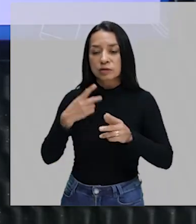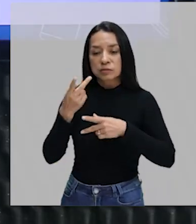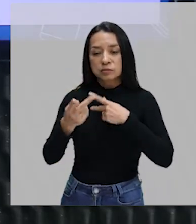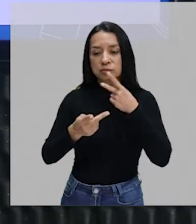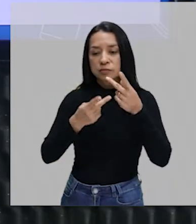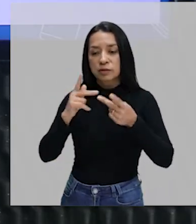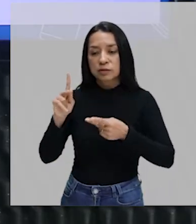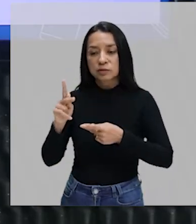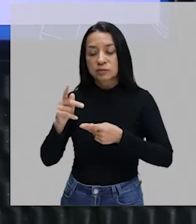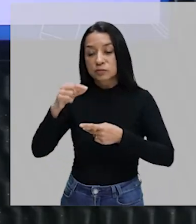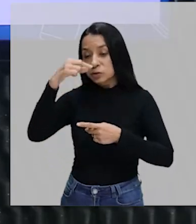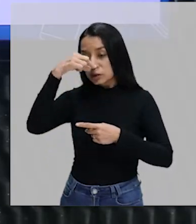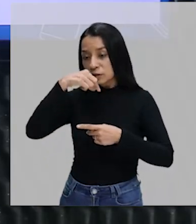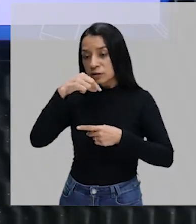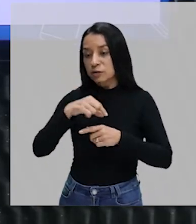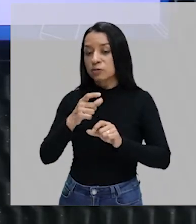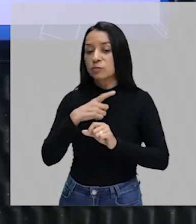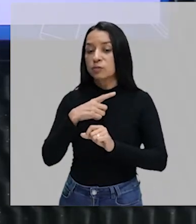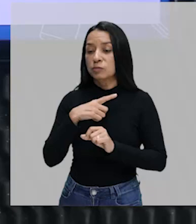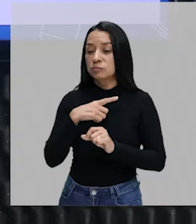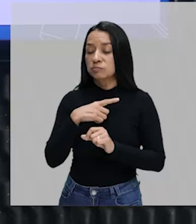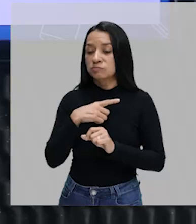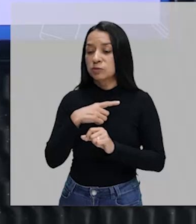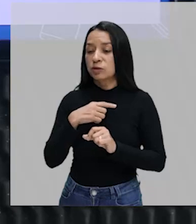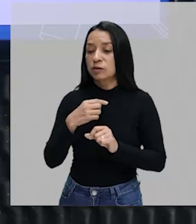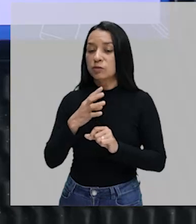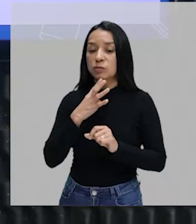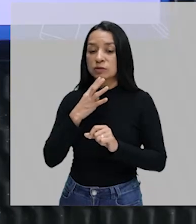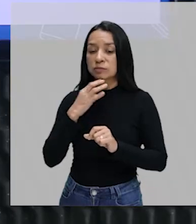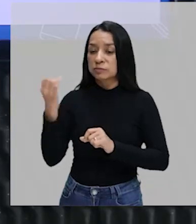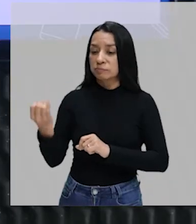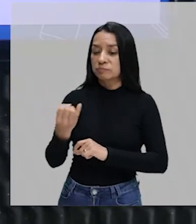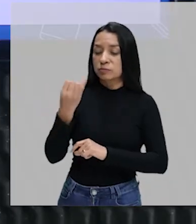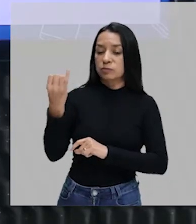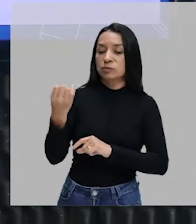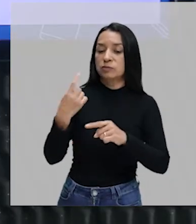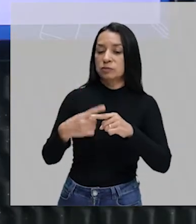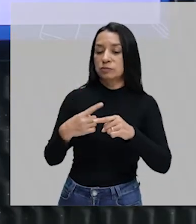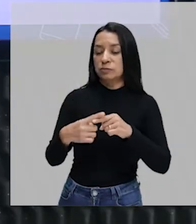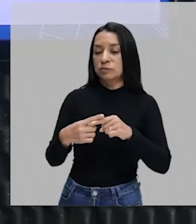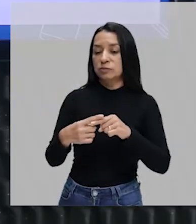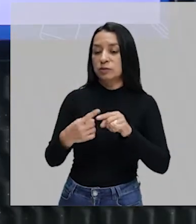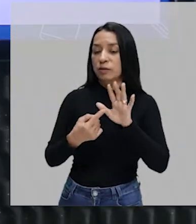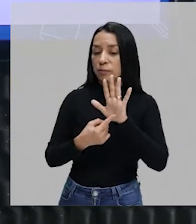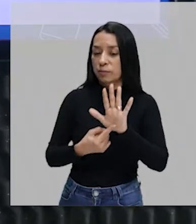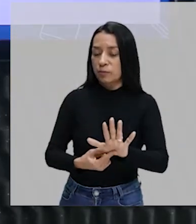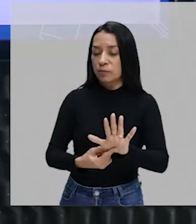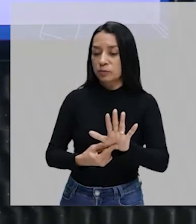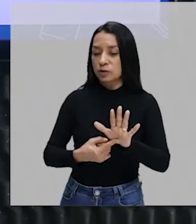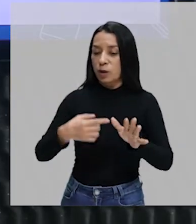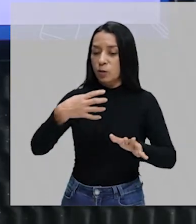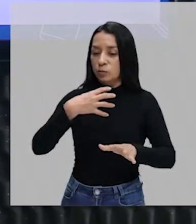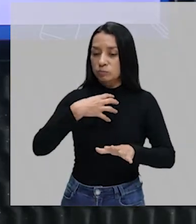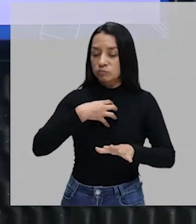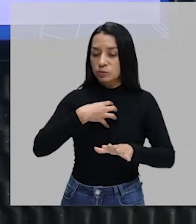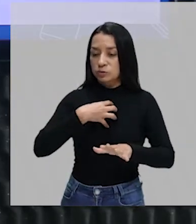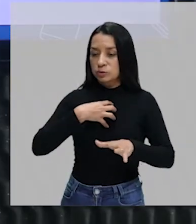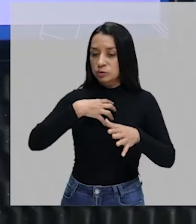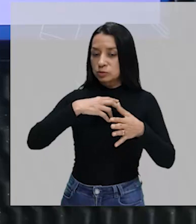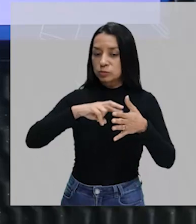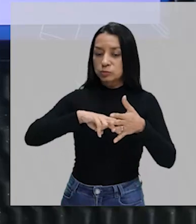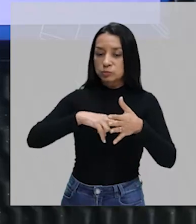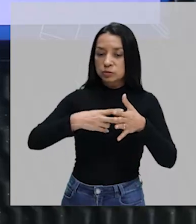David Hume, ele é muito interessante porque ele também vai trazer os sentidos como porta